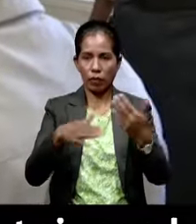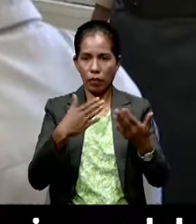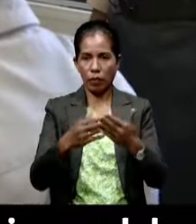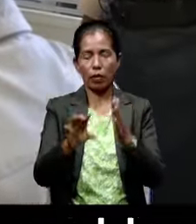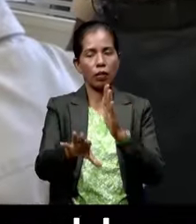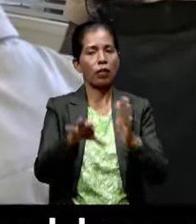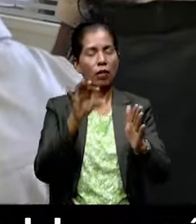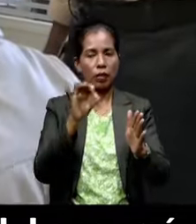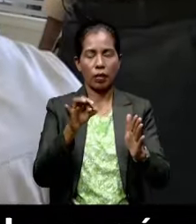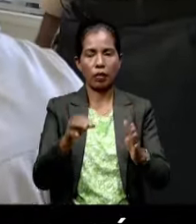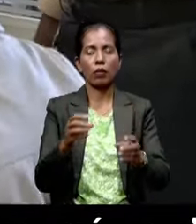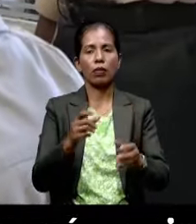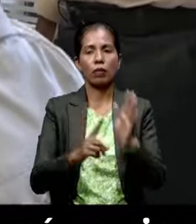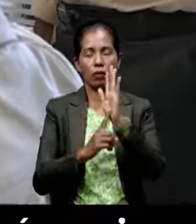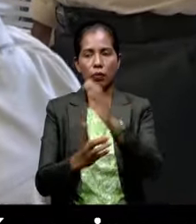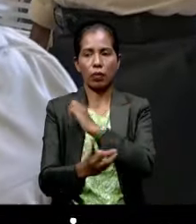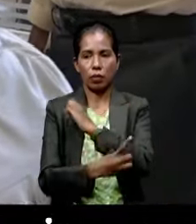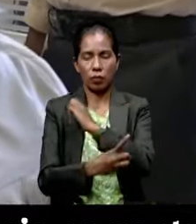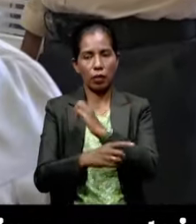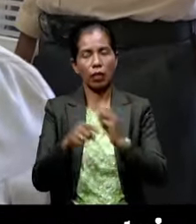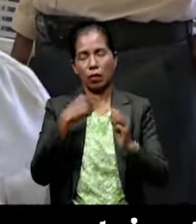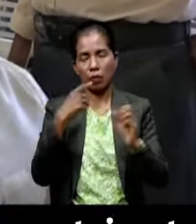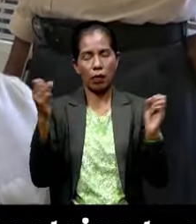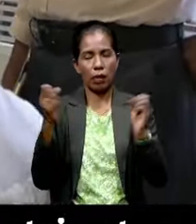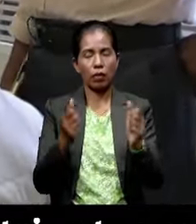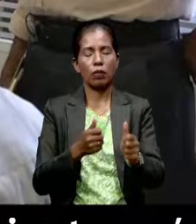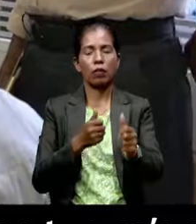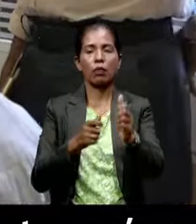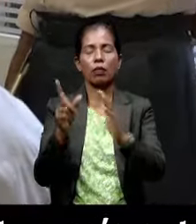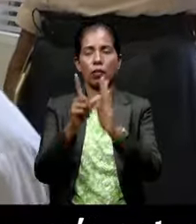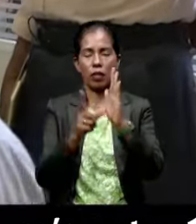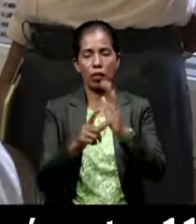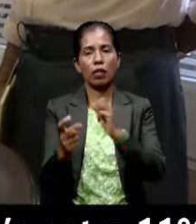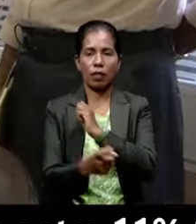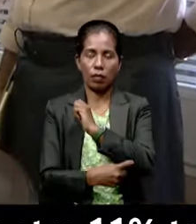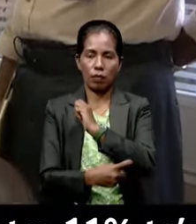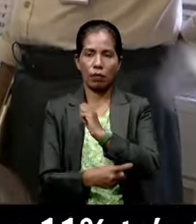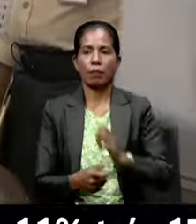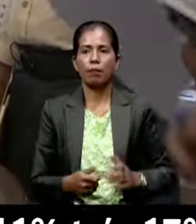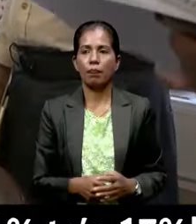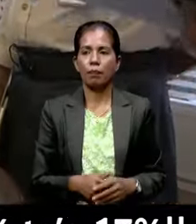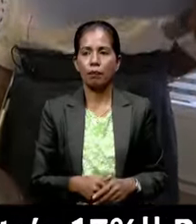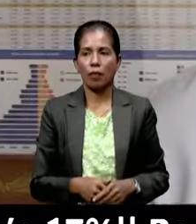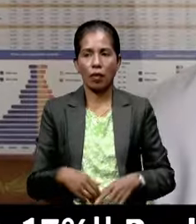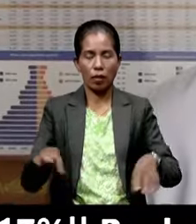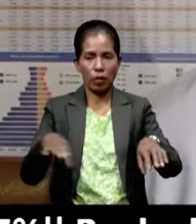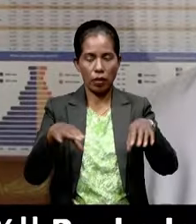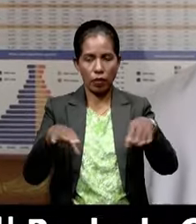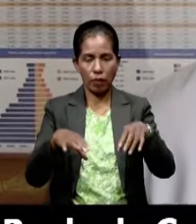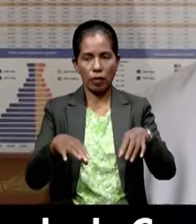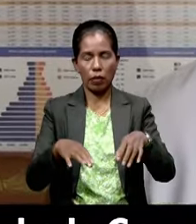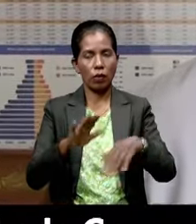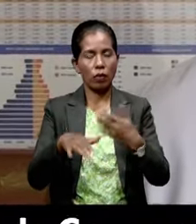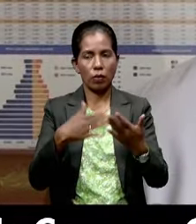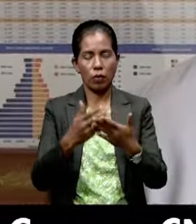hotu liga sim sa disiplina se me kala kumpri disiplina ne kona sasang sirene sistema ne